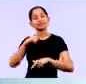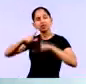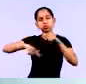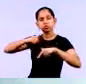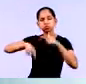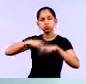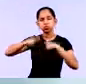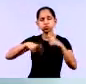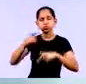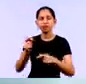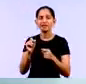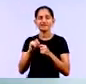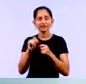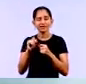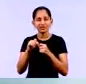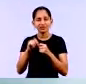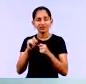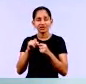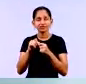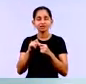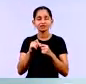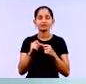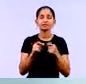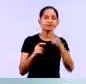alta e o pessoal